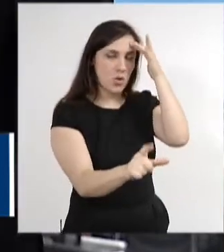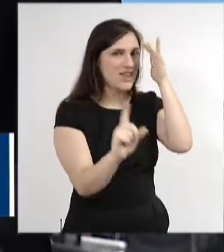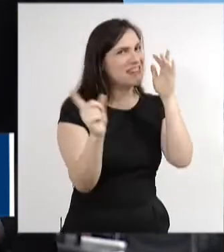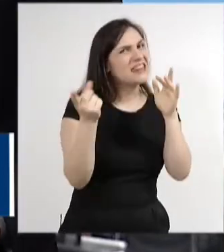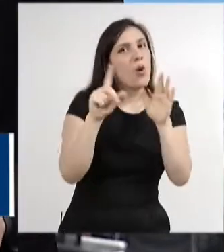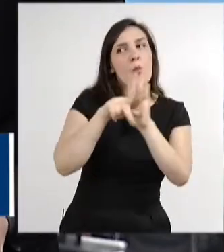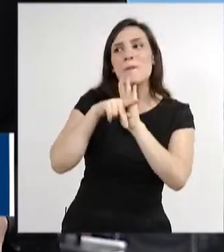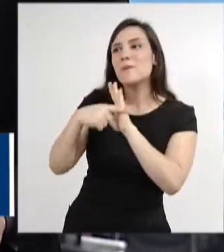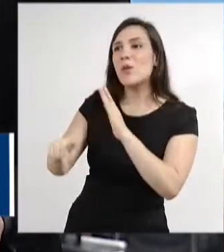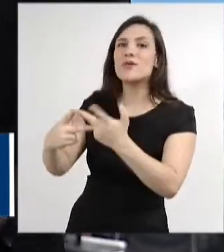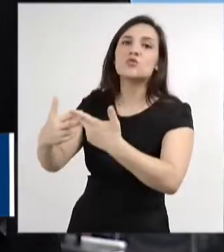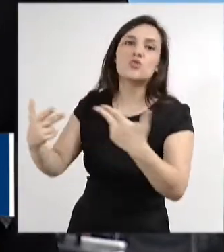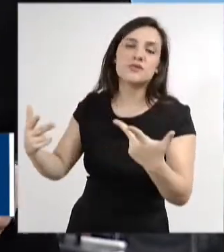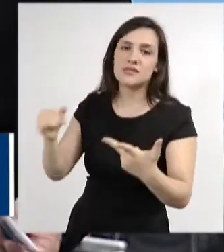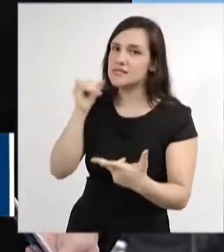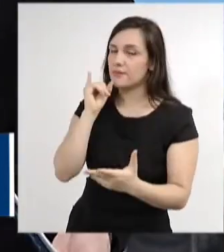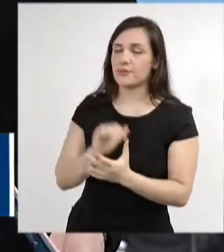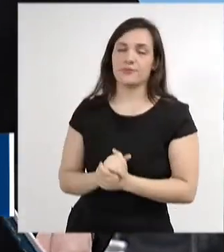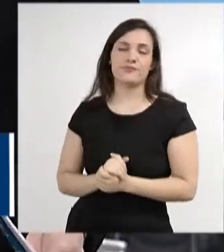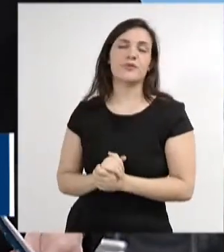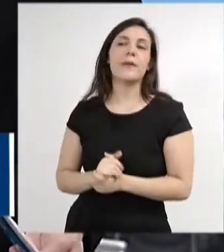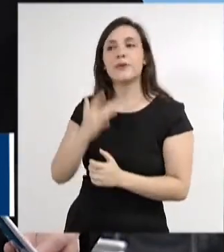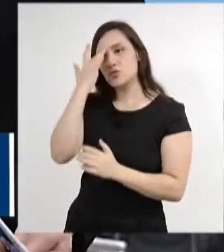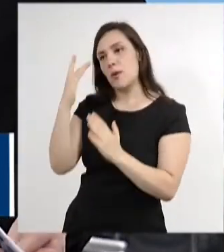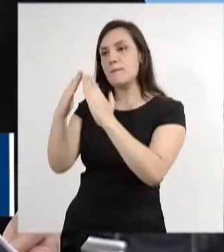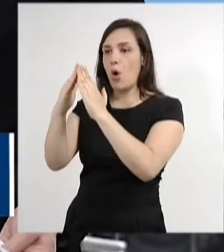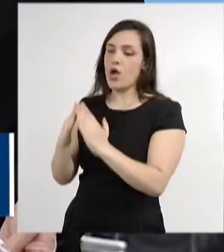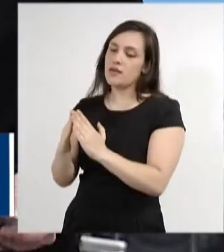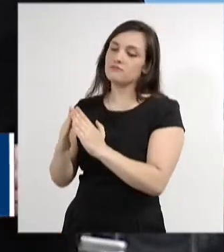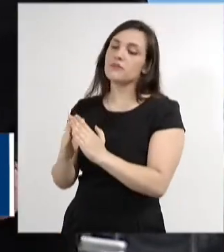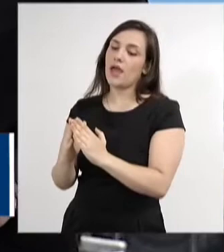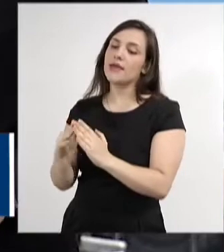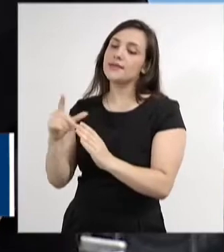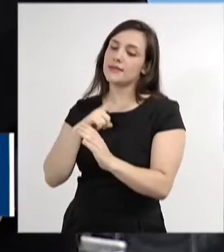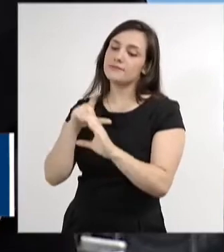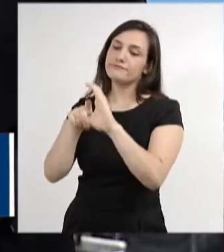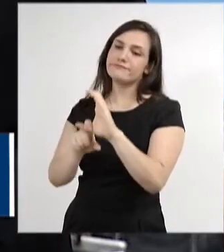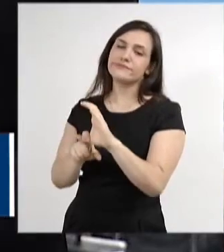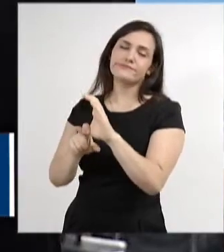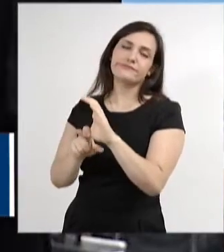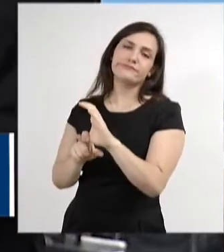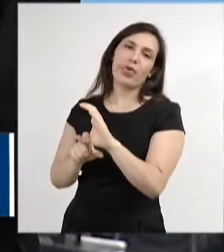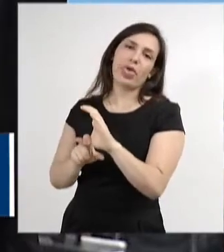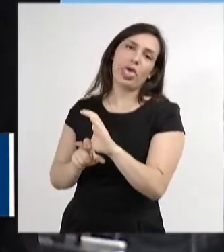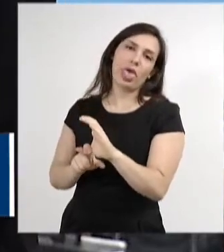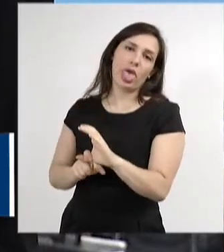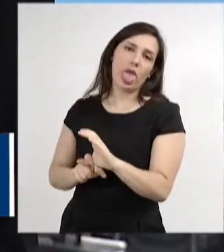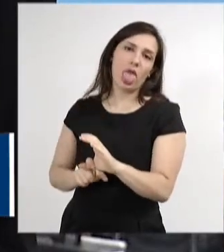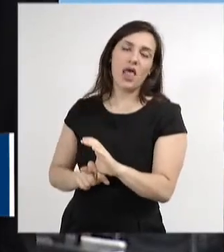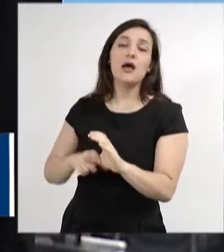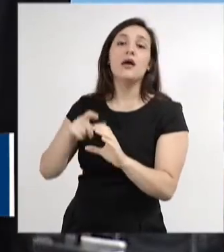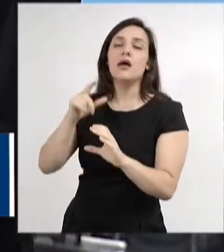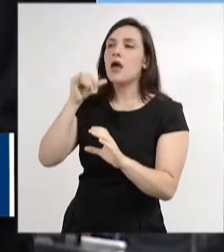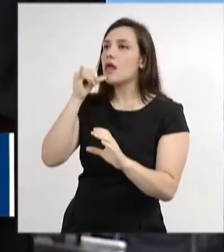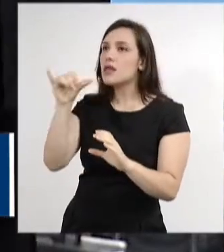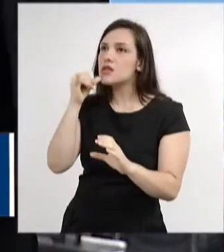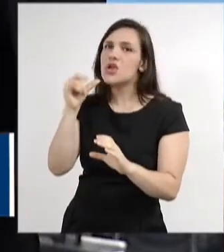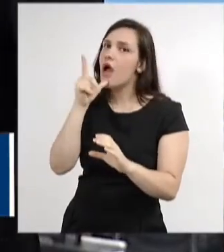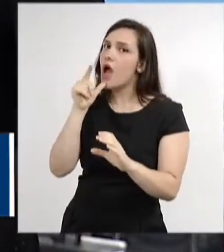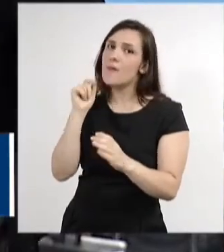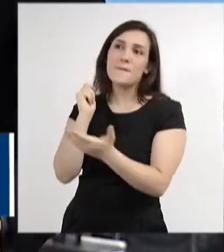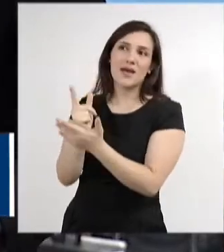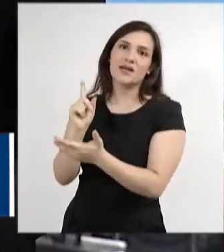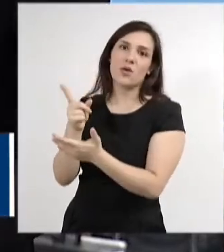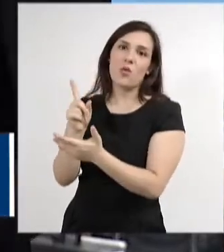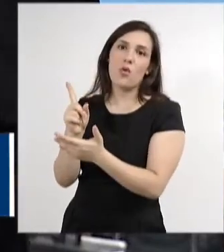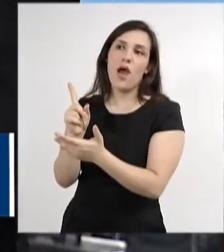mudança do inquilino anterior e ele deixa contas a pagar. Então, essas contas estariam aí vinculadas ao CPF dessa pessoa e não necessariamente